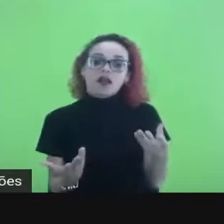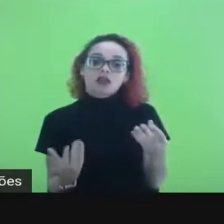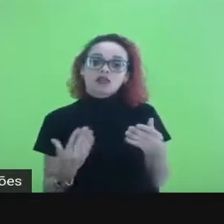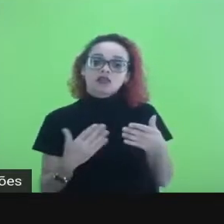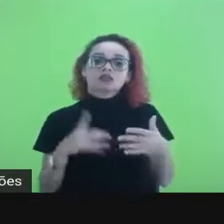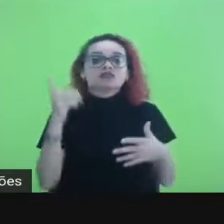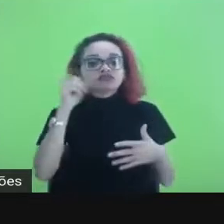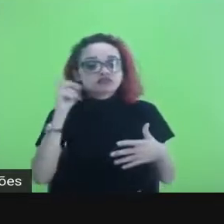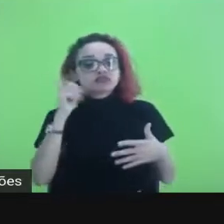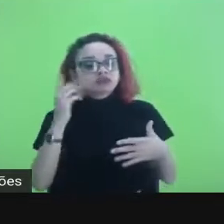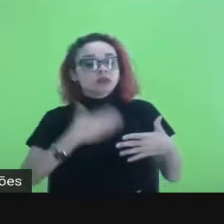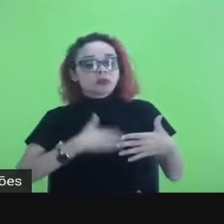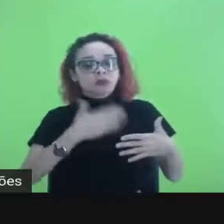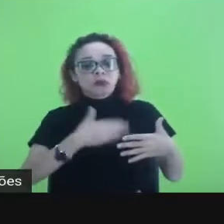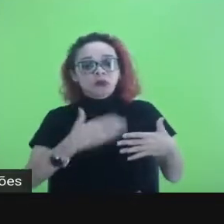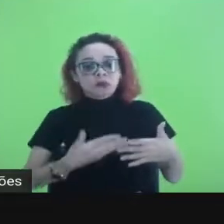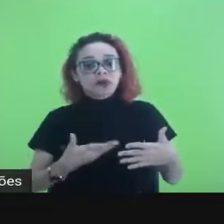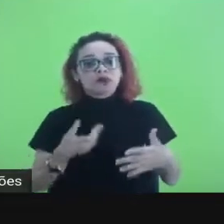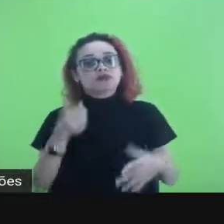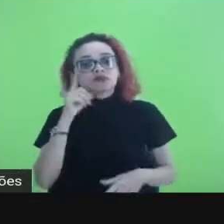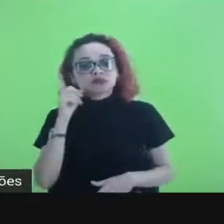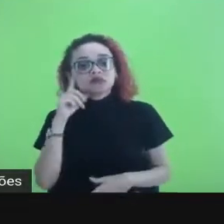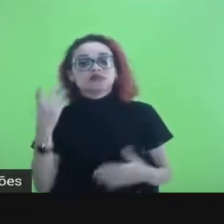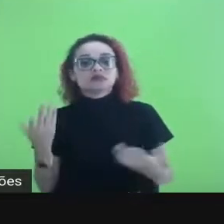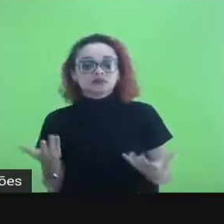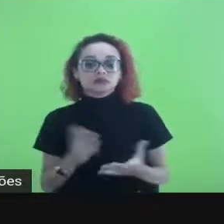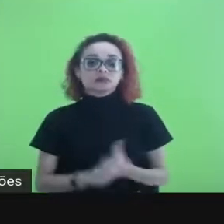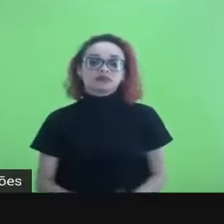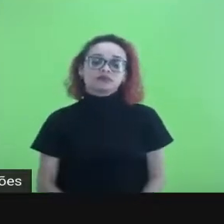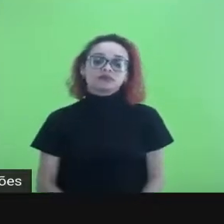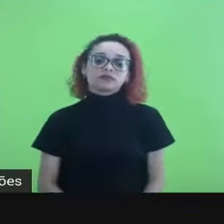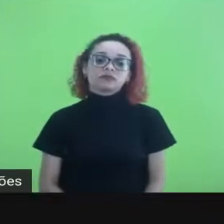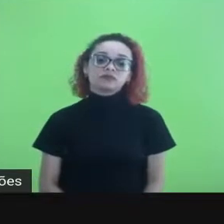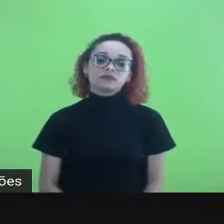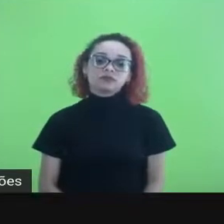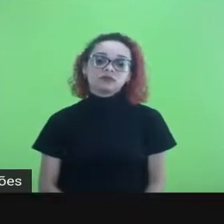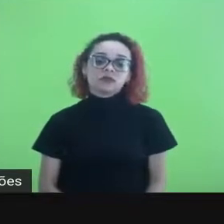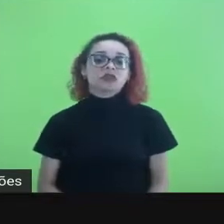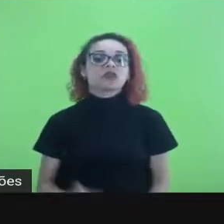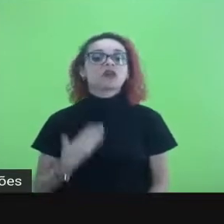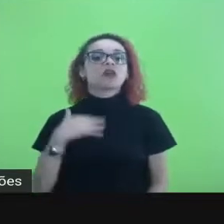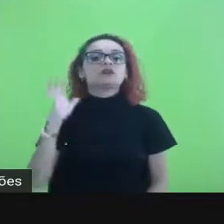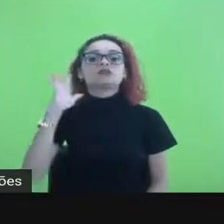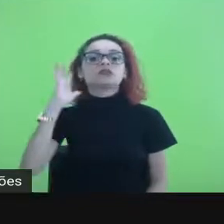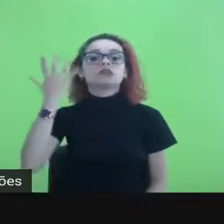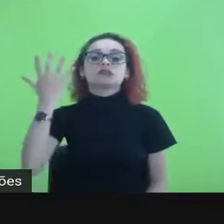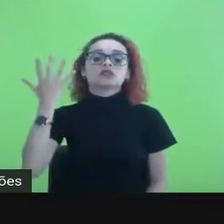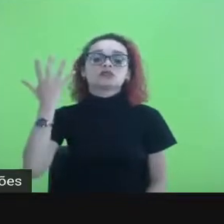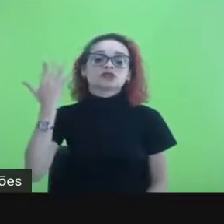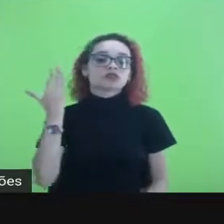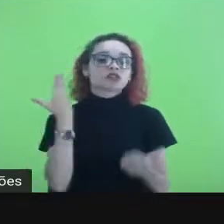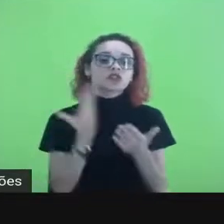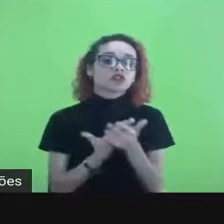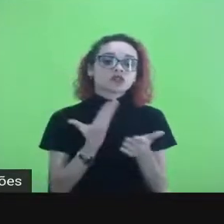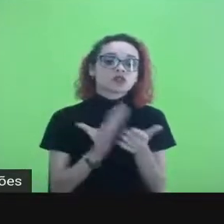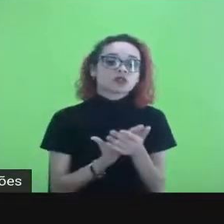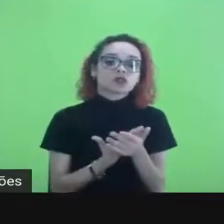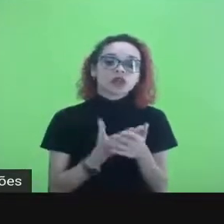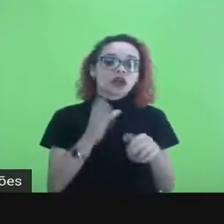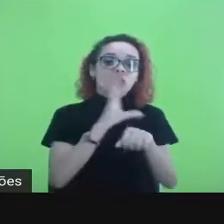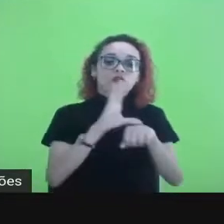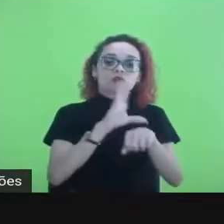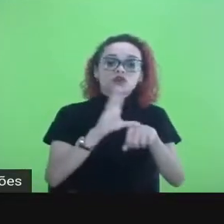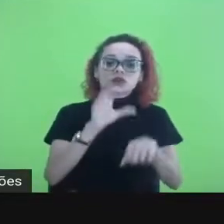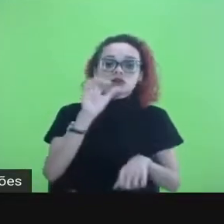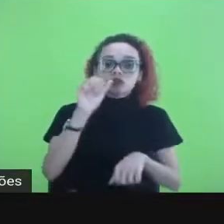né, nesse cotidiano. E quando eu decidi que eu queria estudar, fazer o curso de arquitetura,